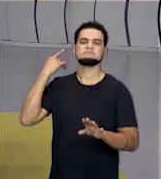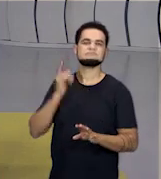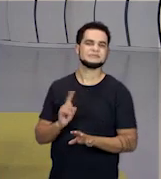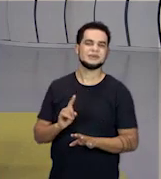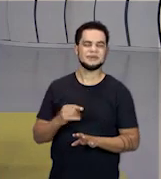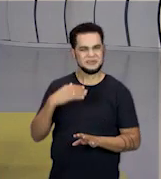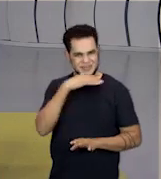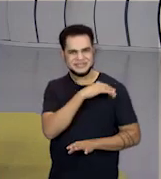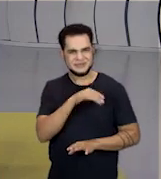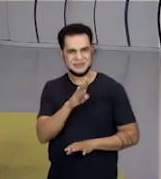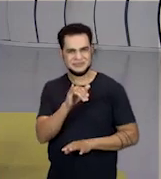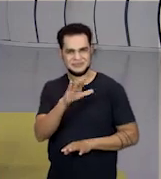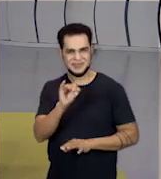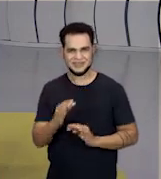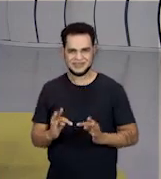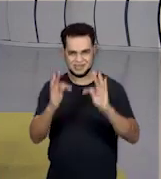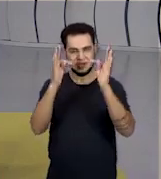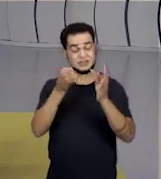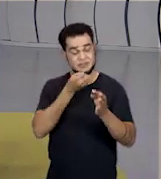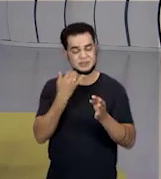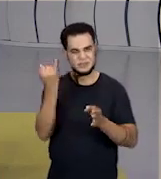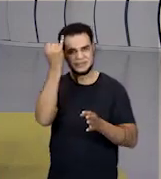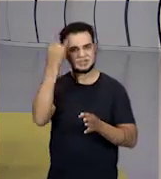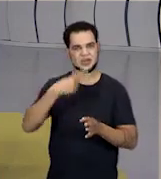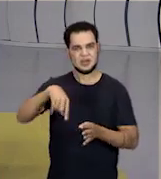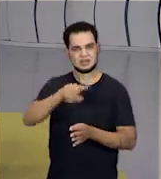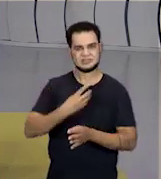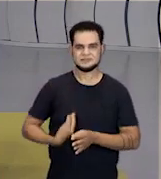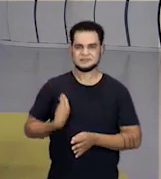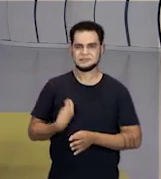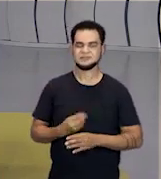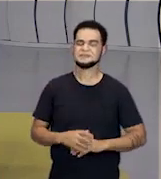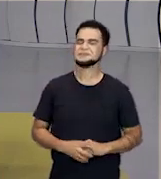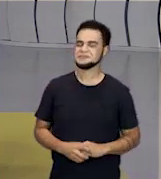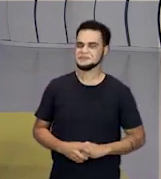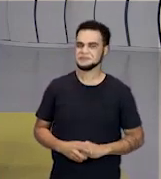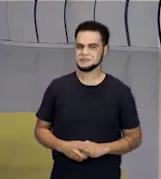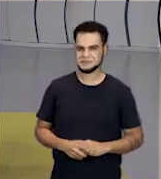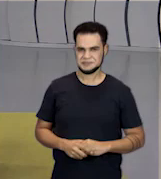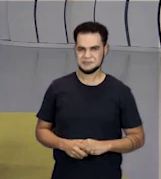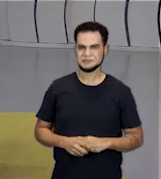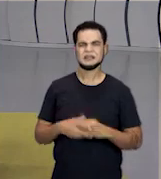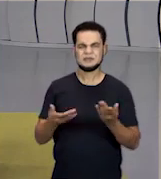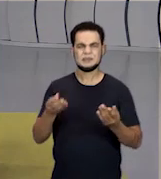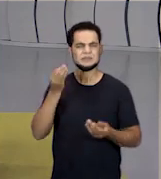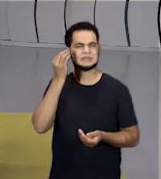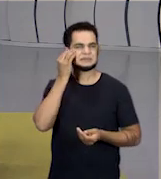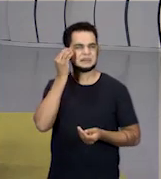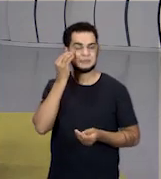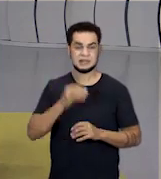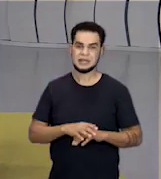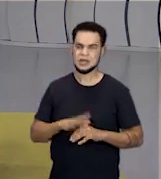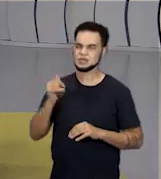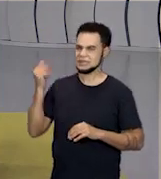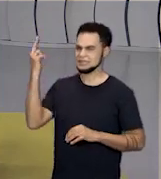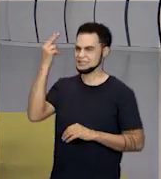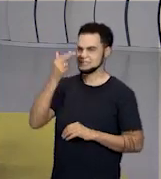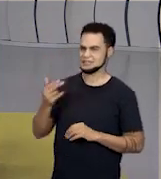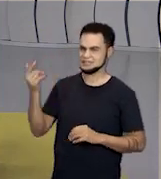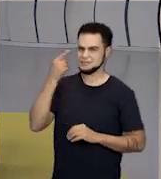da biotecnologia em nossas vidas. Olha como que isso funciona. Vamos fazer esse experimento na prática. Já desenhei aqui para a gente